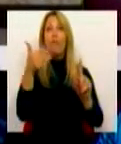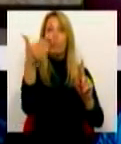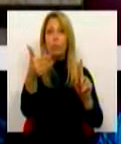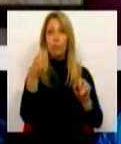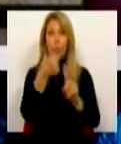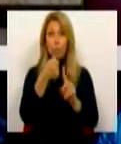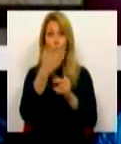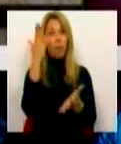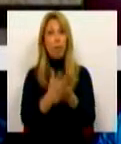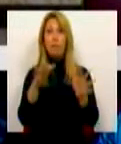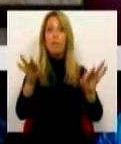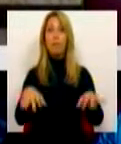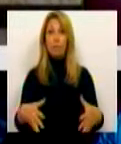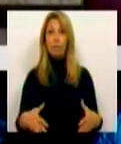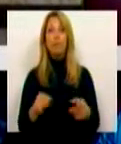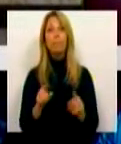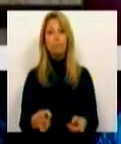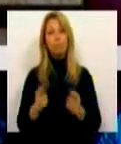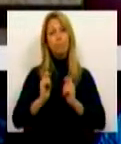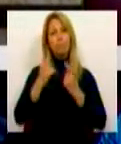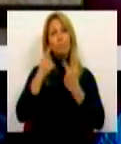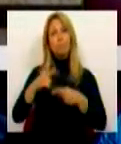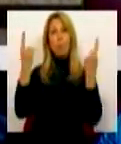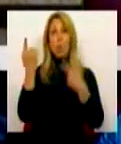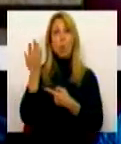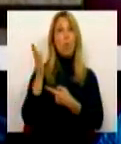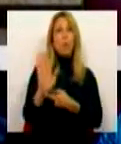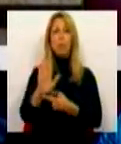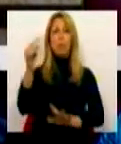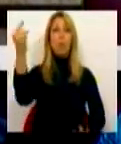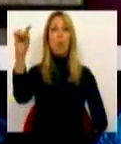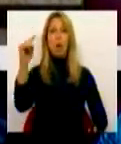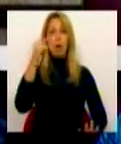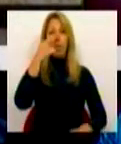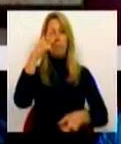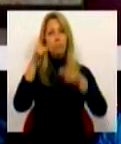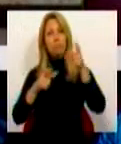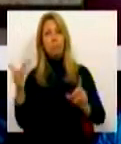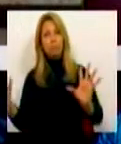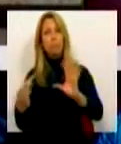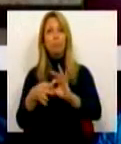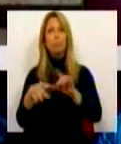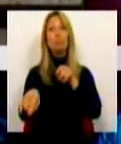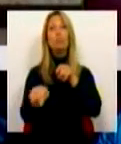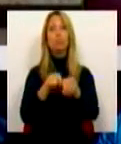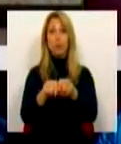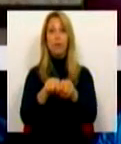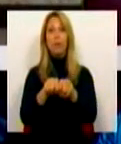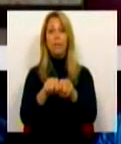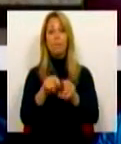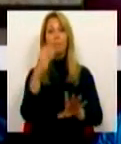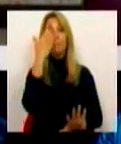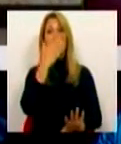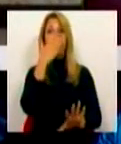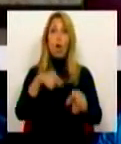fim. E com isso deixa-nos um exemplo ímpar de cidadania política. Se a política